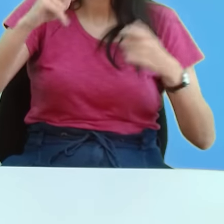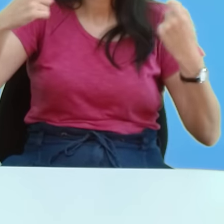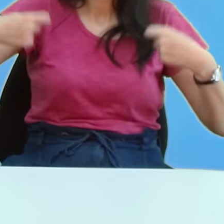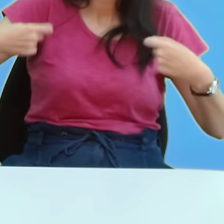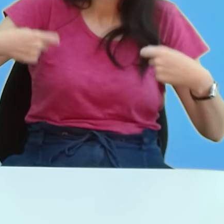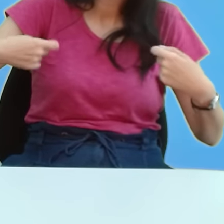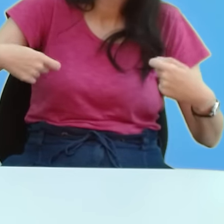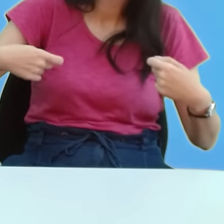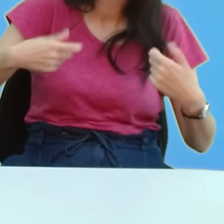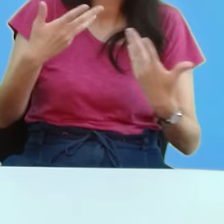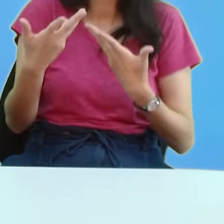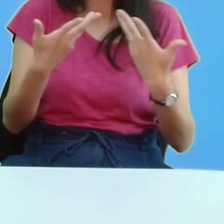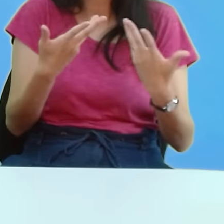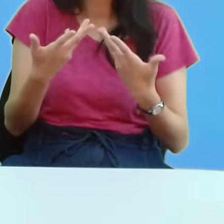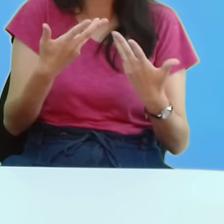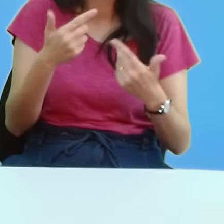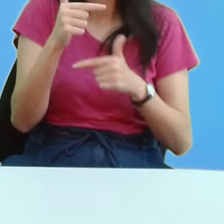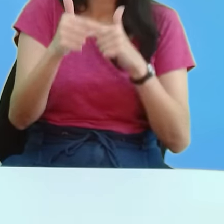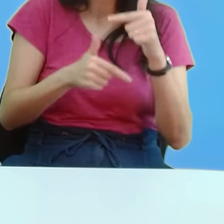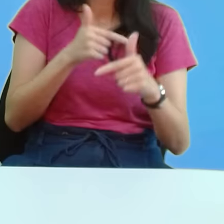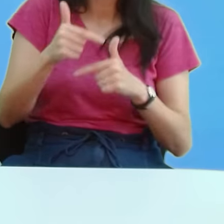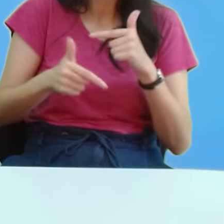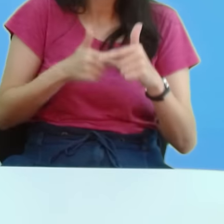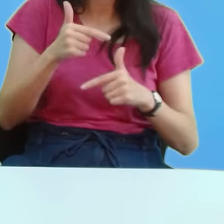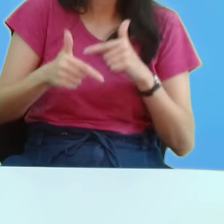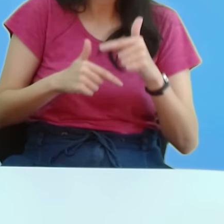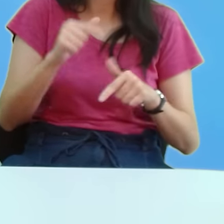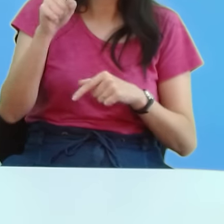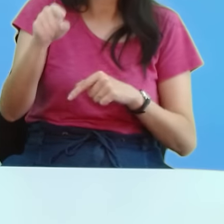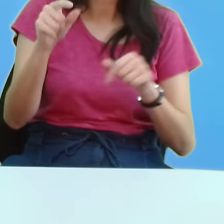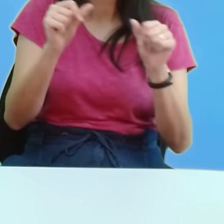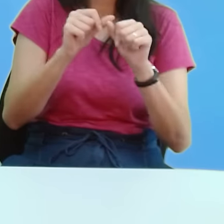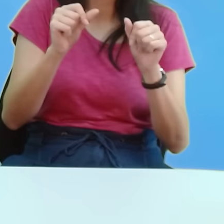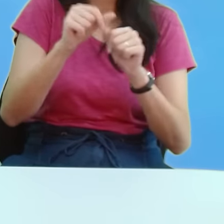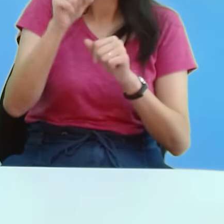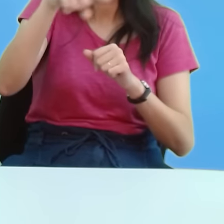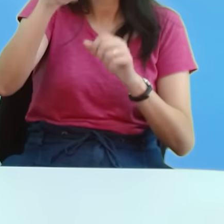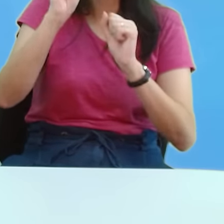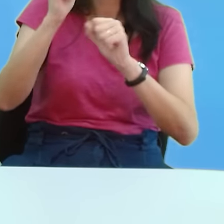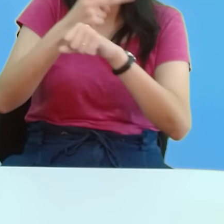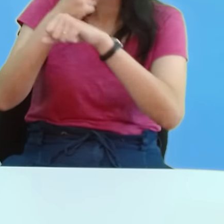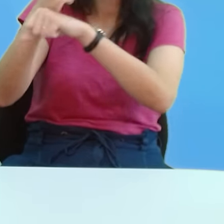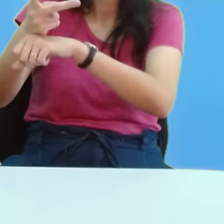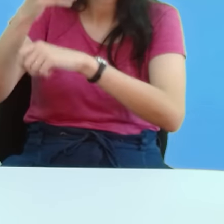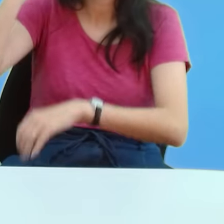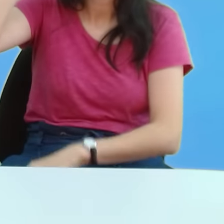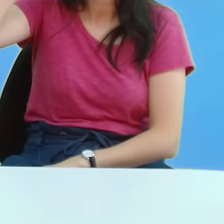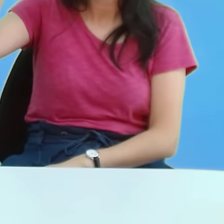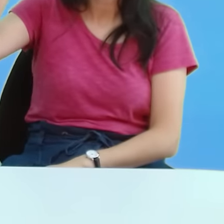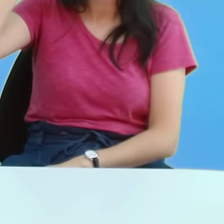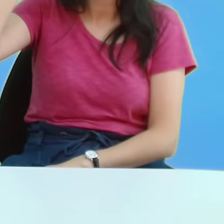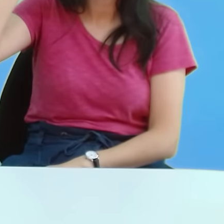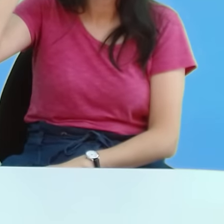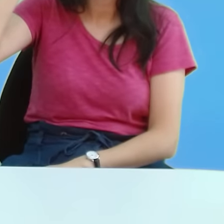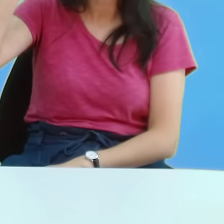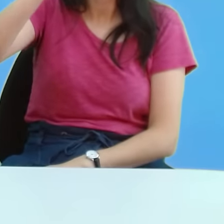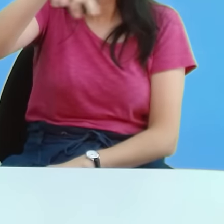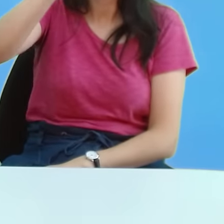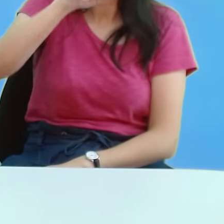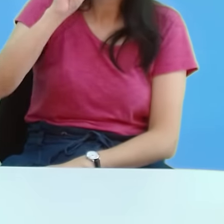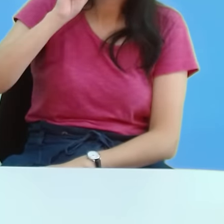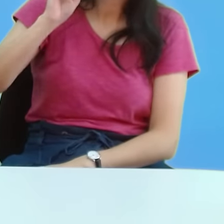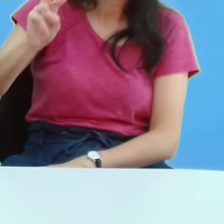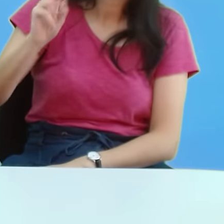né, do trabalho a ser realizado, procurem os CAPs. Vejam qual